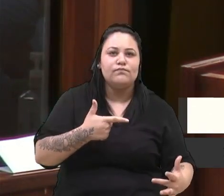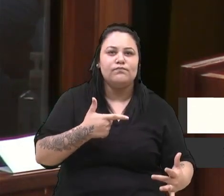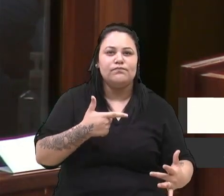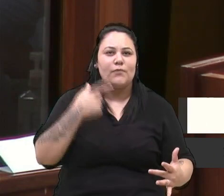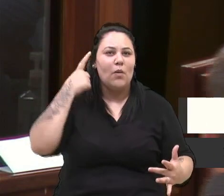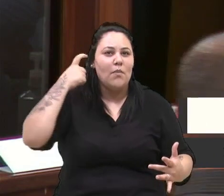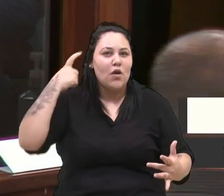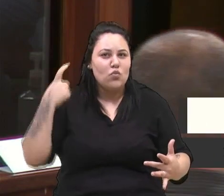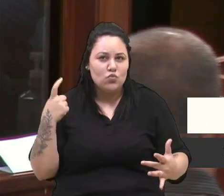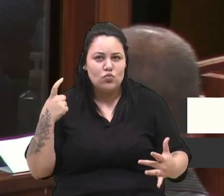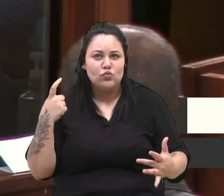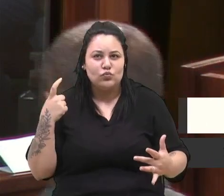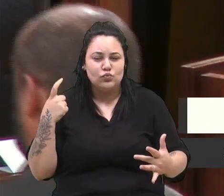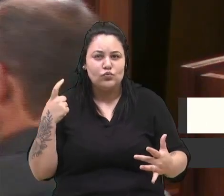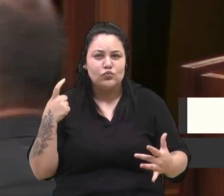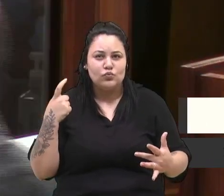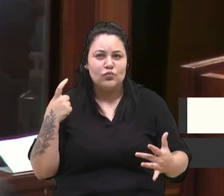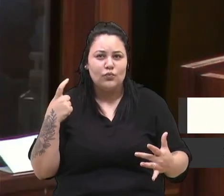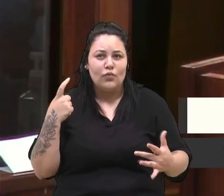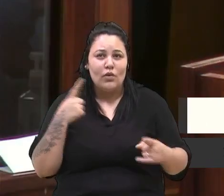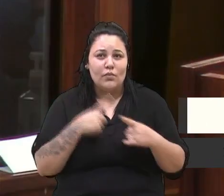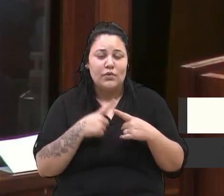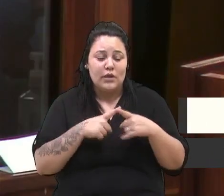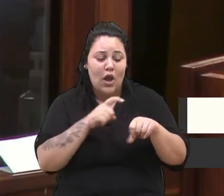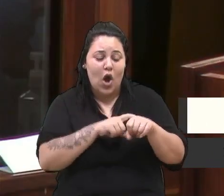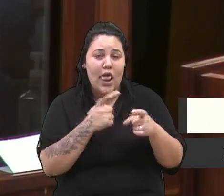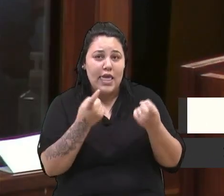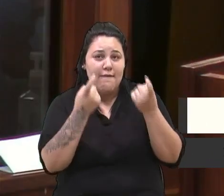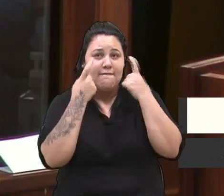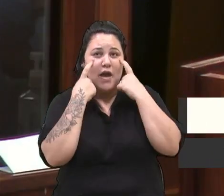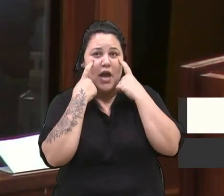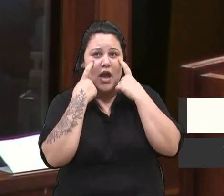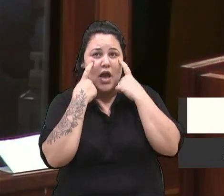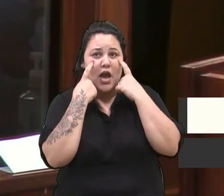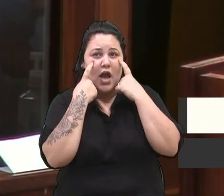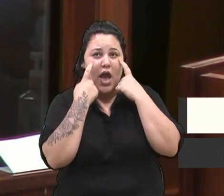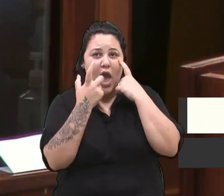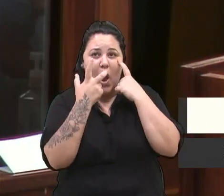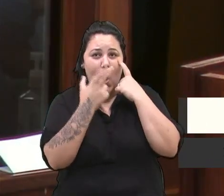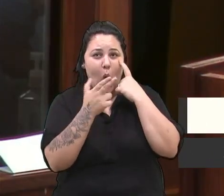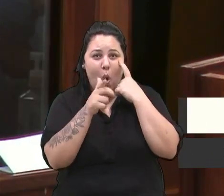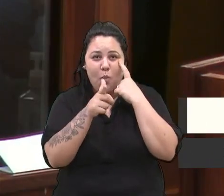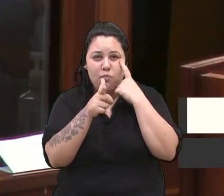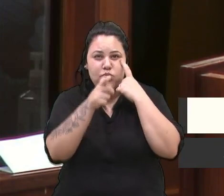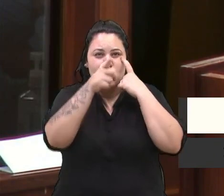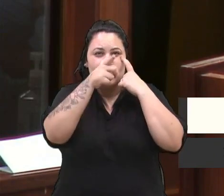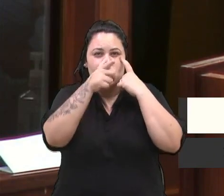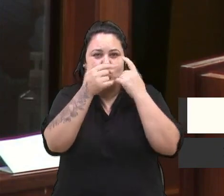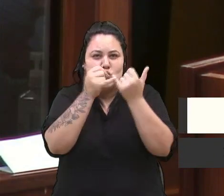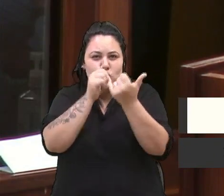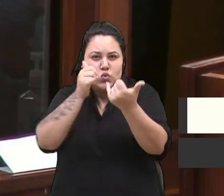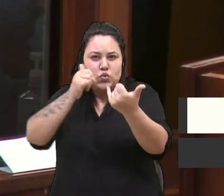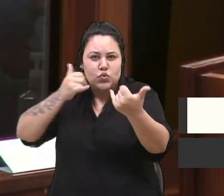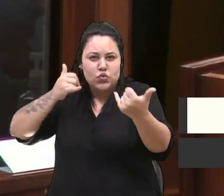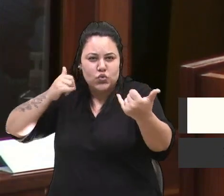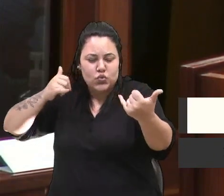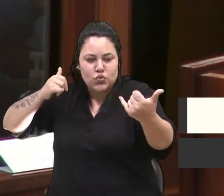quando identifica a proximidade de nuvens de granizo. É como se fosse um jato supersônico